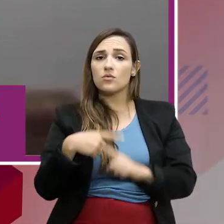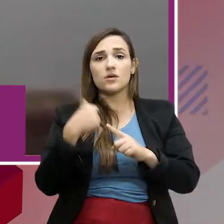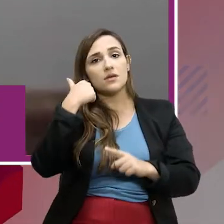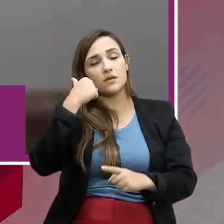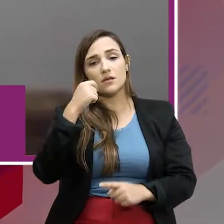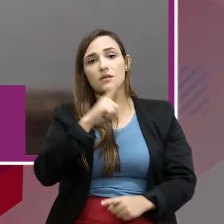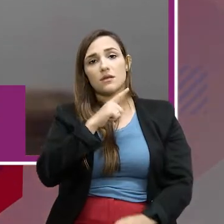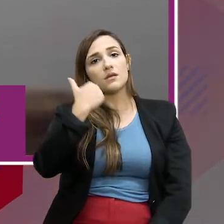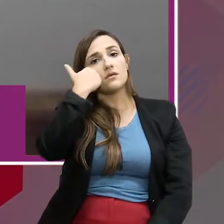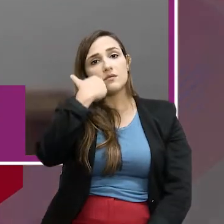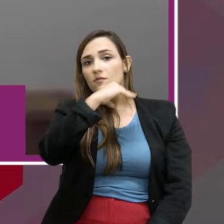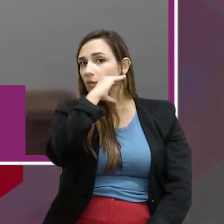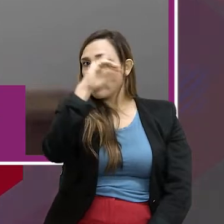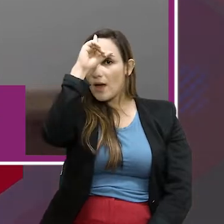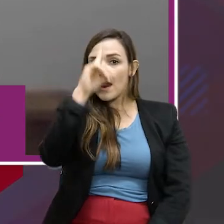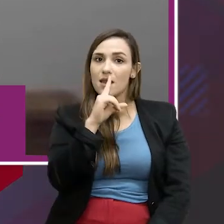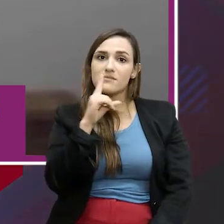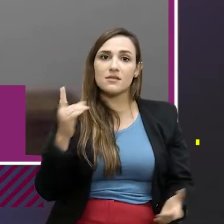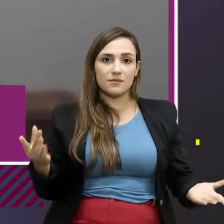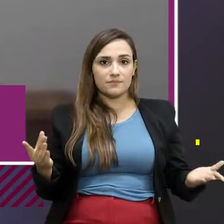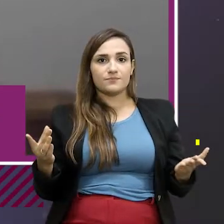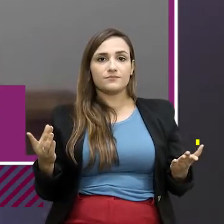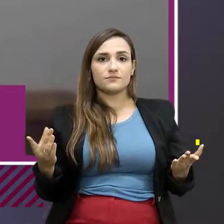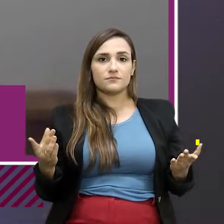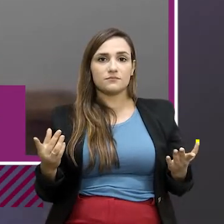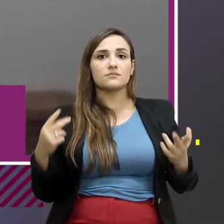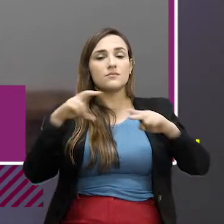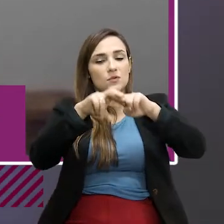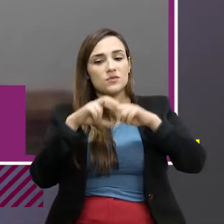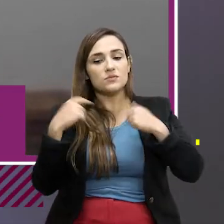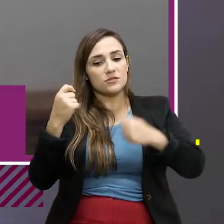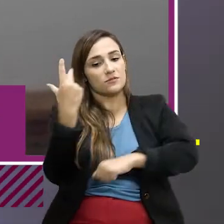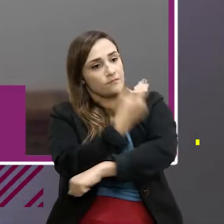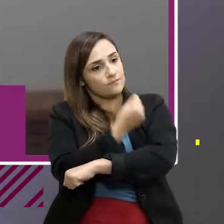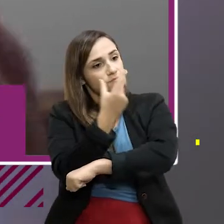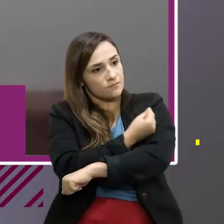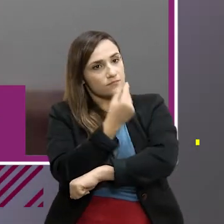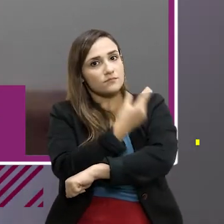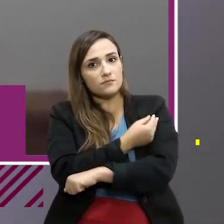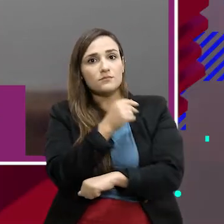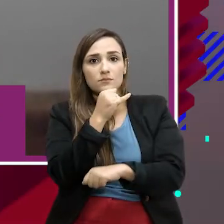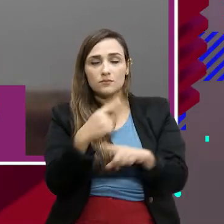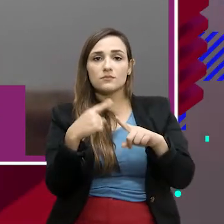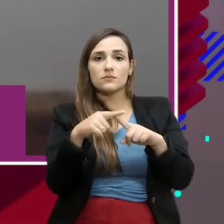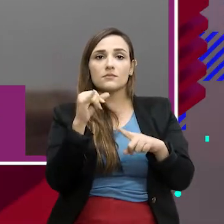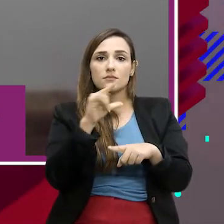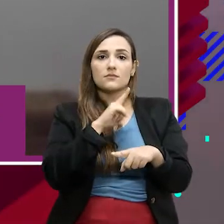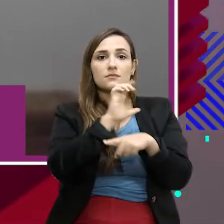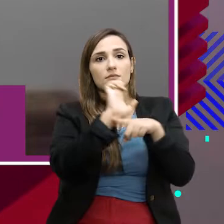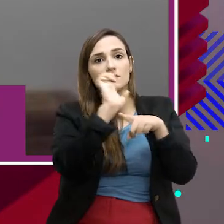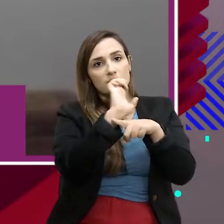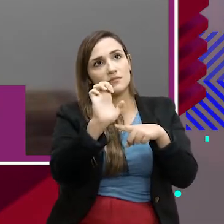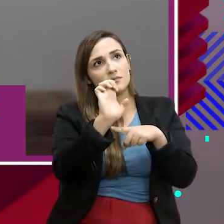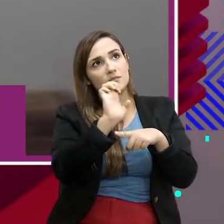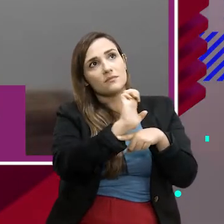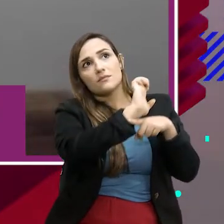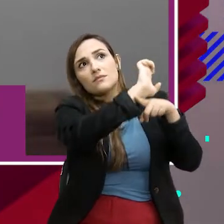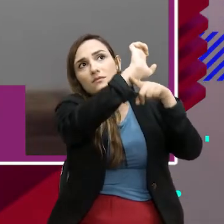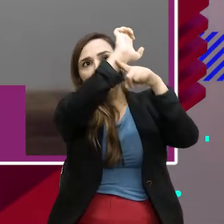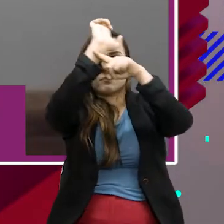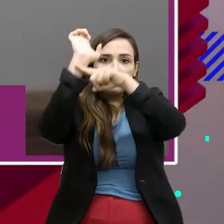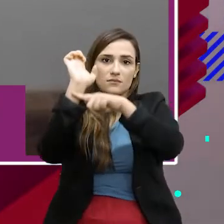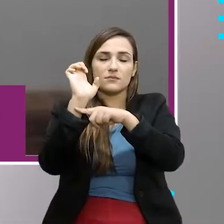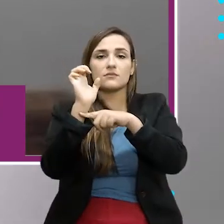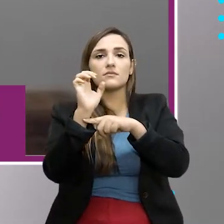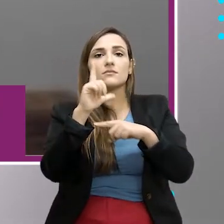amarela, porque é uma doença, pode ser uma doença muito séria, e por isso que a gente vacina as nossas crianças em alguns estados do país